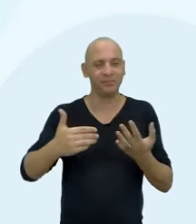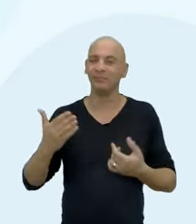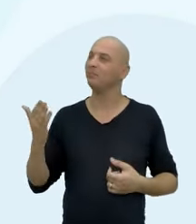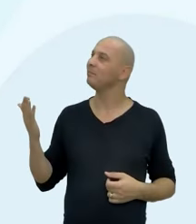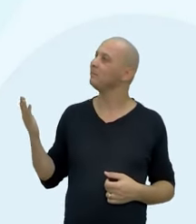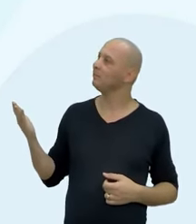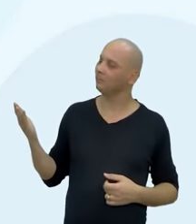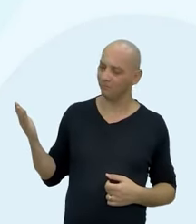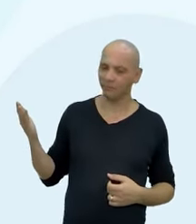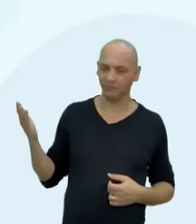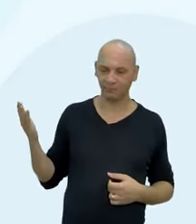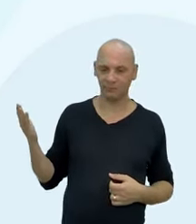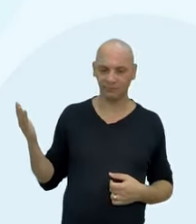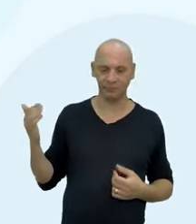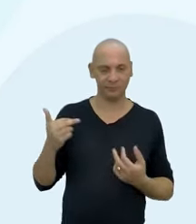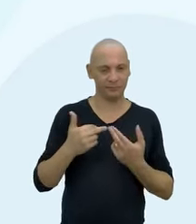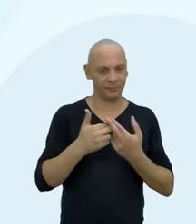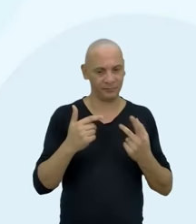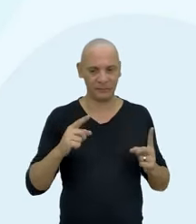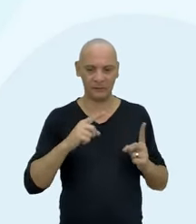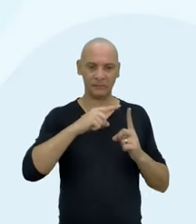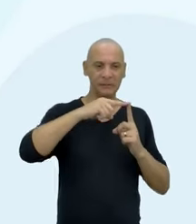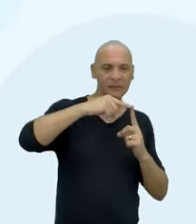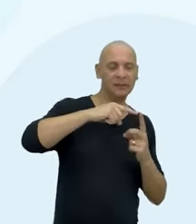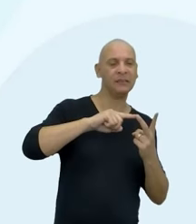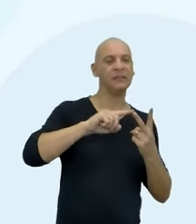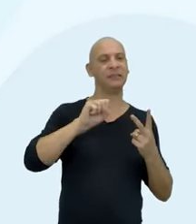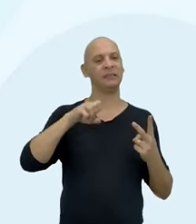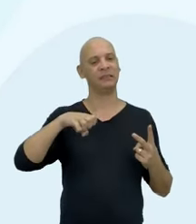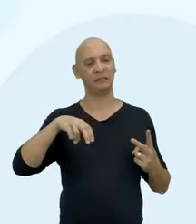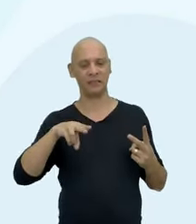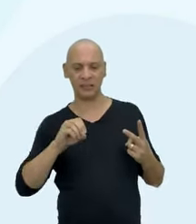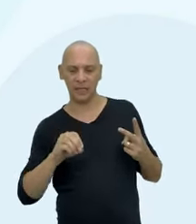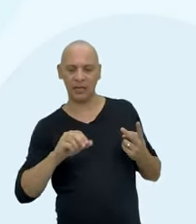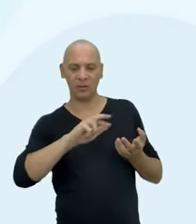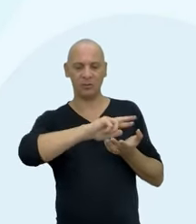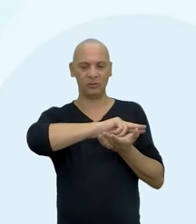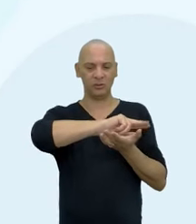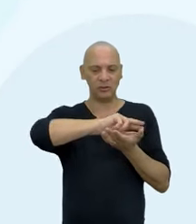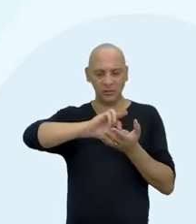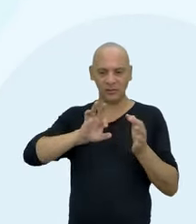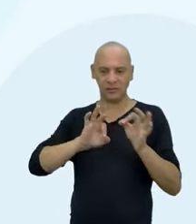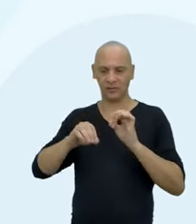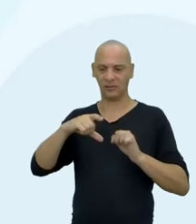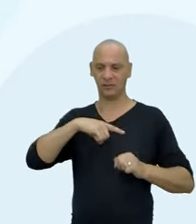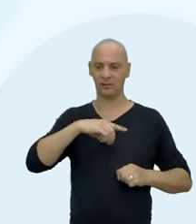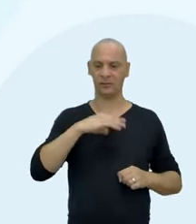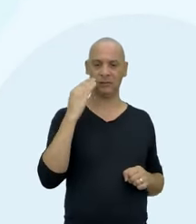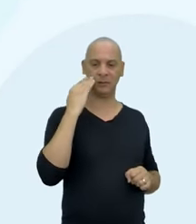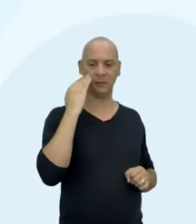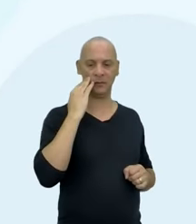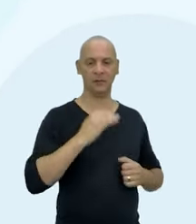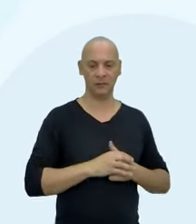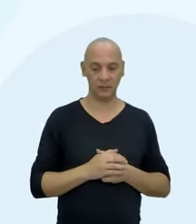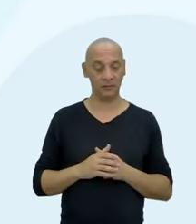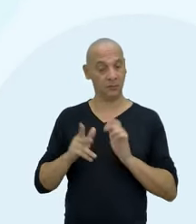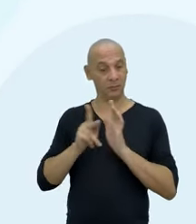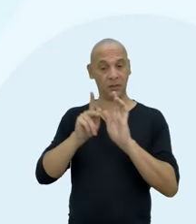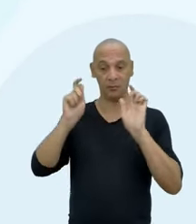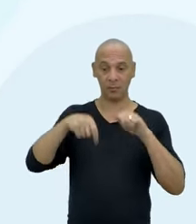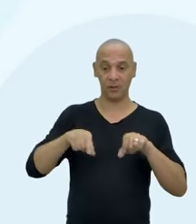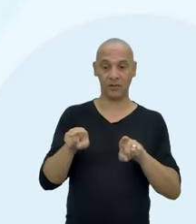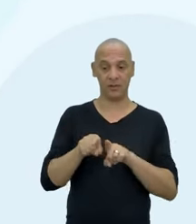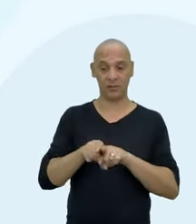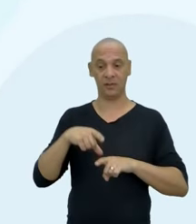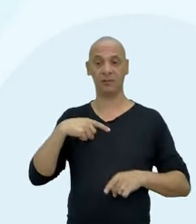né você trabalhar seno cosseno tangente cotangente secante cossecante eu acho que os das funções trigonométricas tudo isso é possível